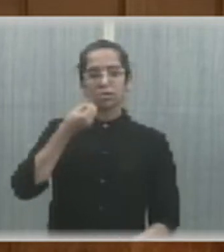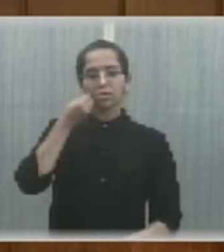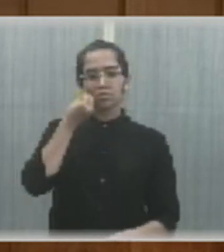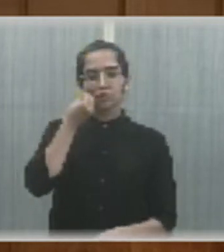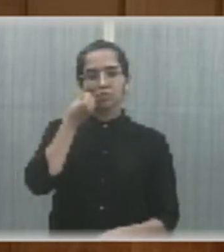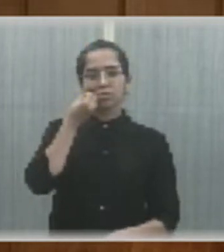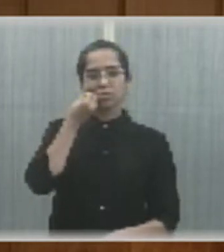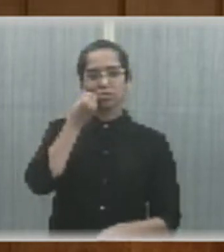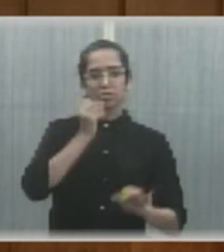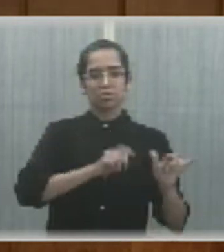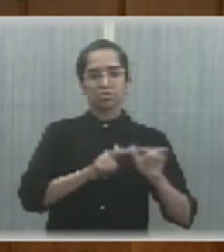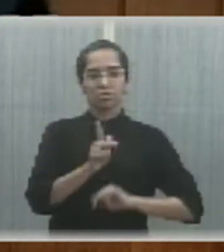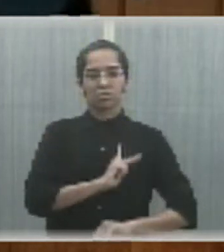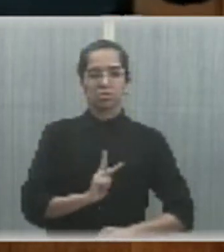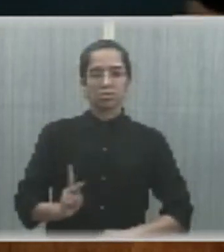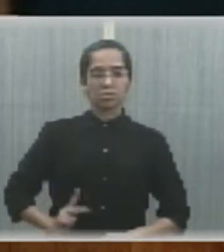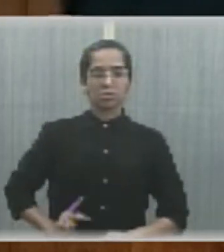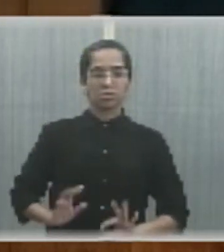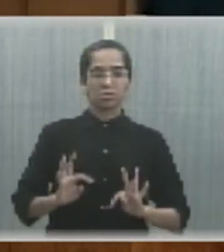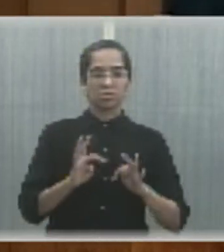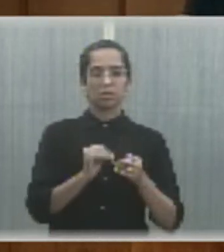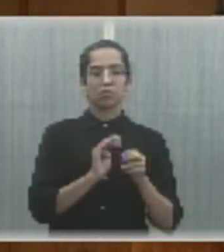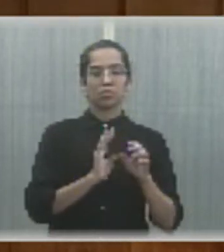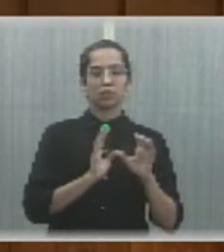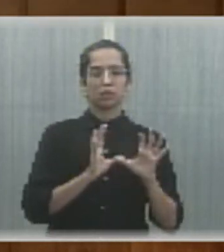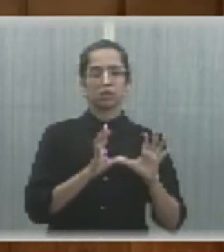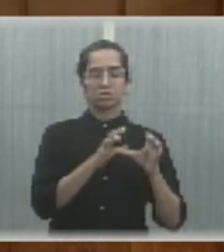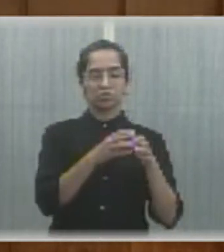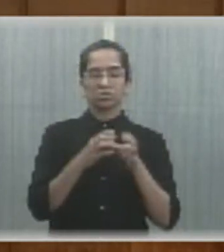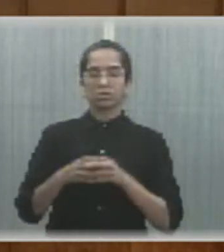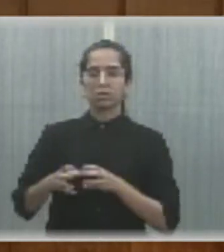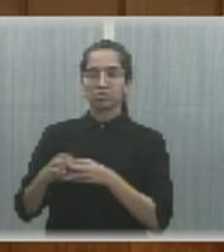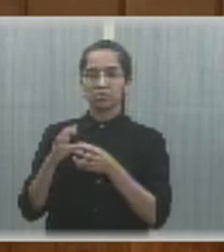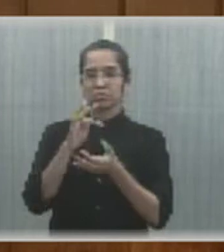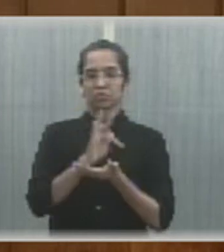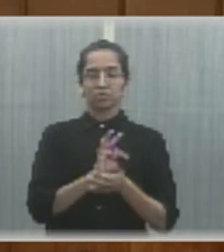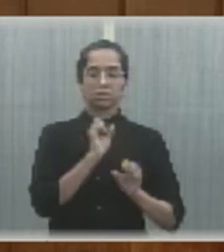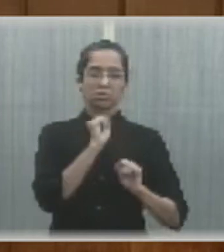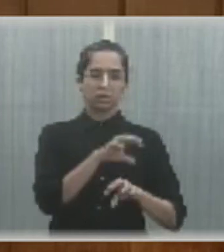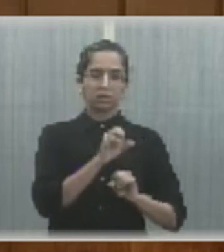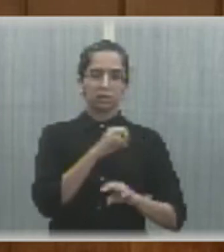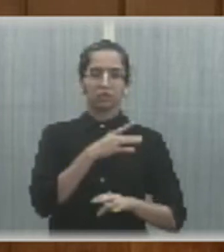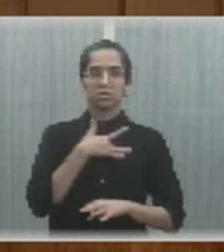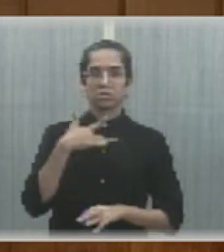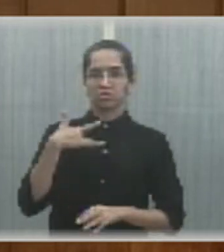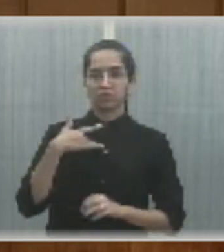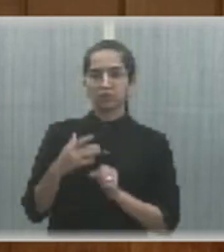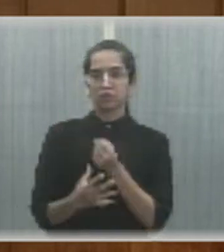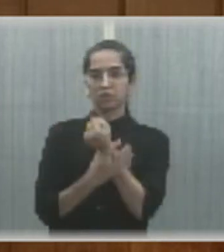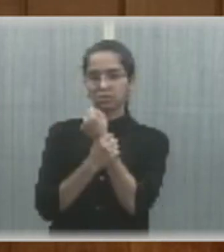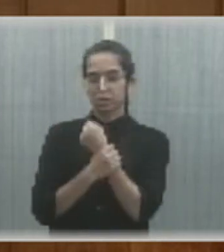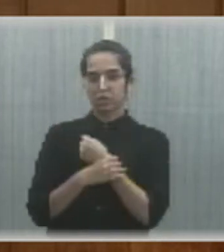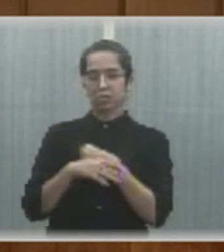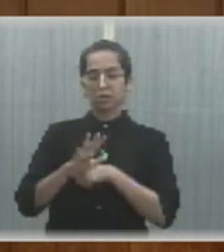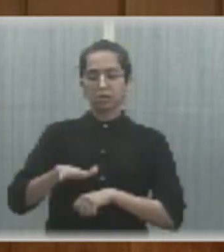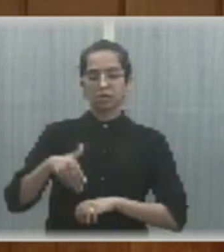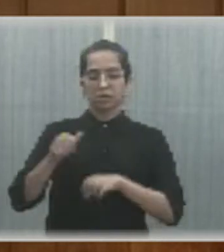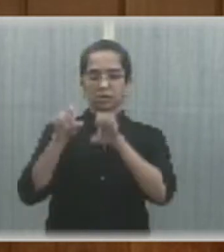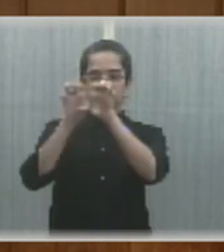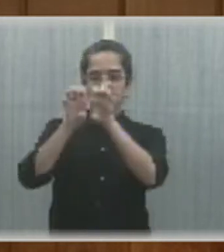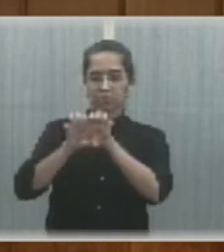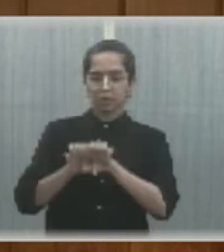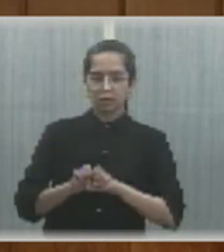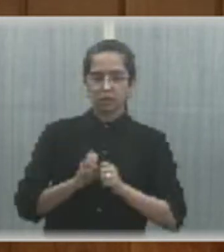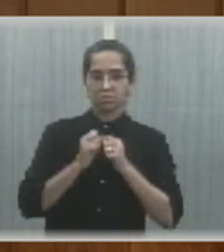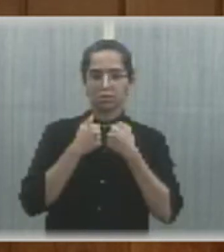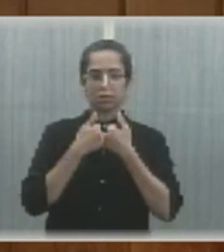todas as comunidades de Teresina, nas diversas áreas: educação, saúde, segurança, calçamento e infraestrutura de